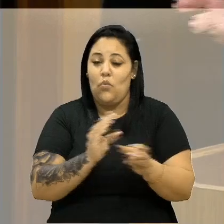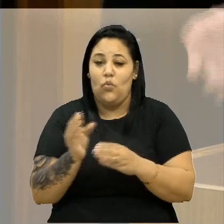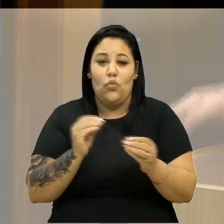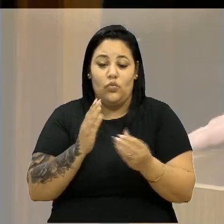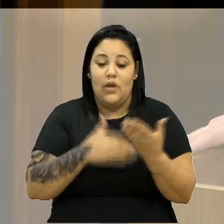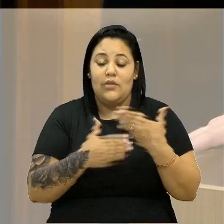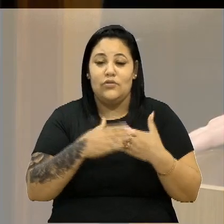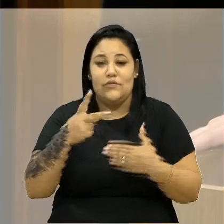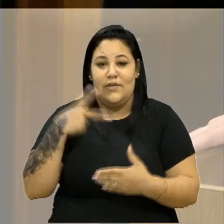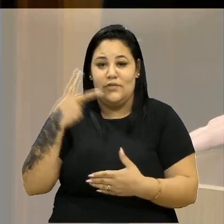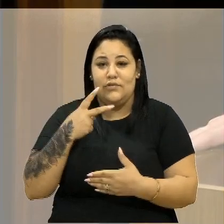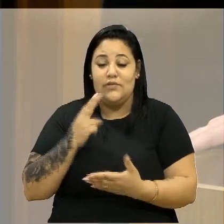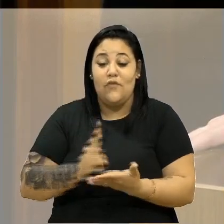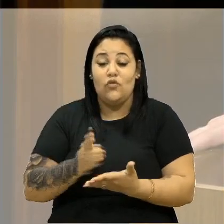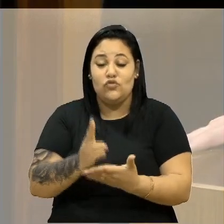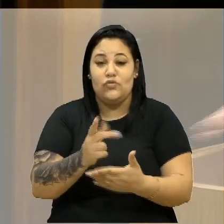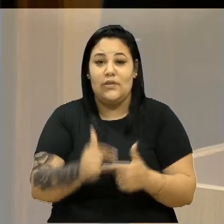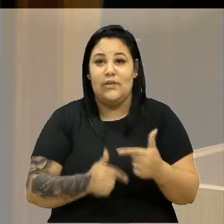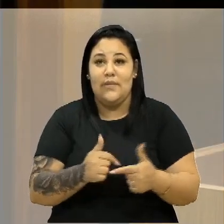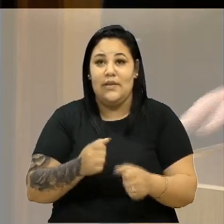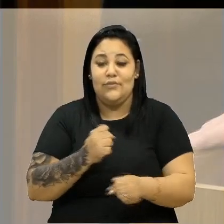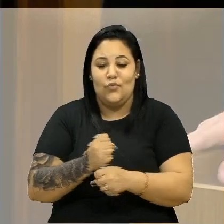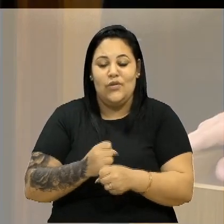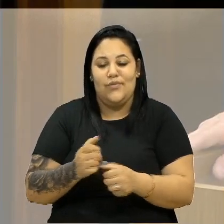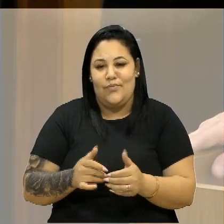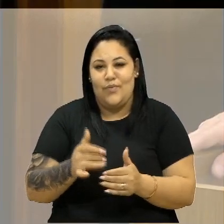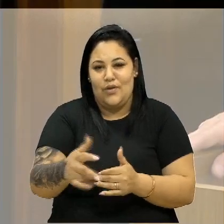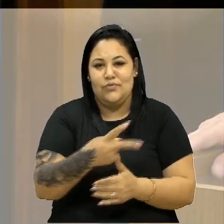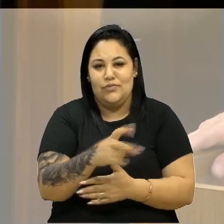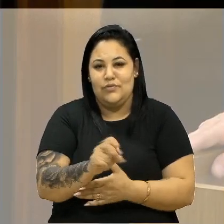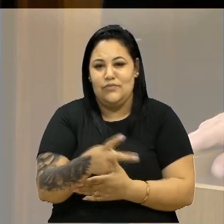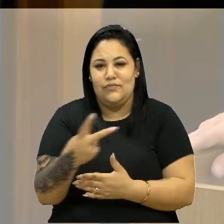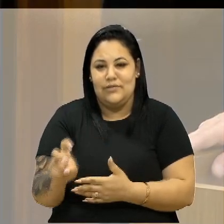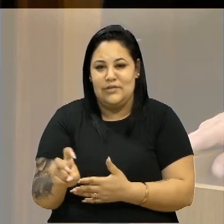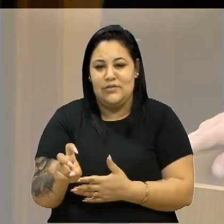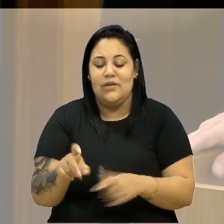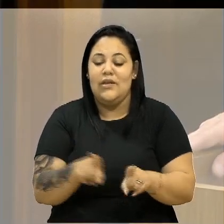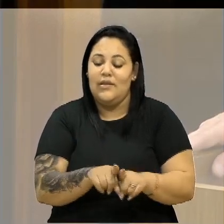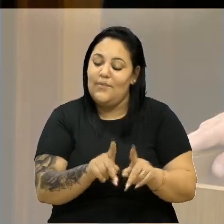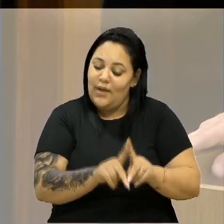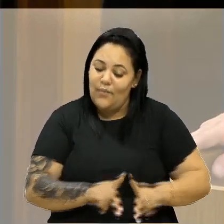que ficarão na casa trabalhando a partir do ano que vem, e ao mesmo tempo a população como